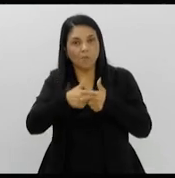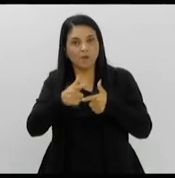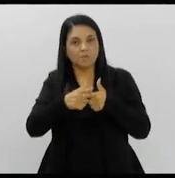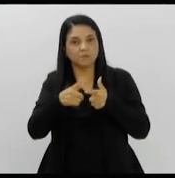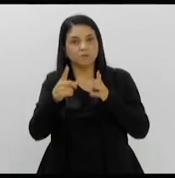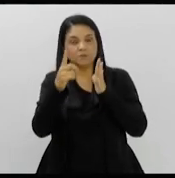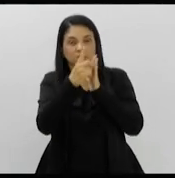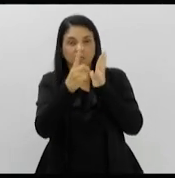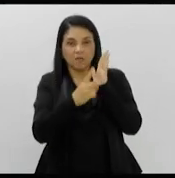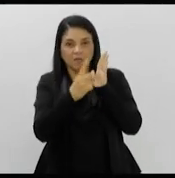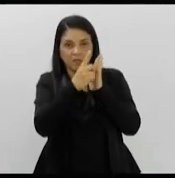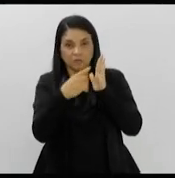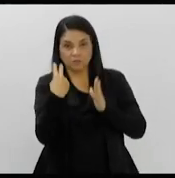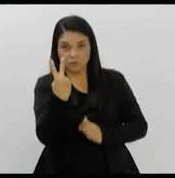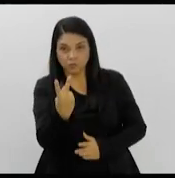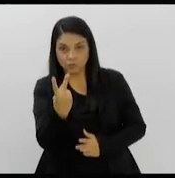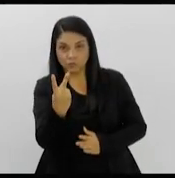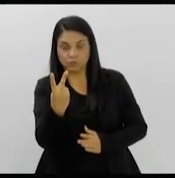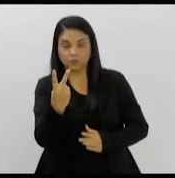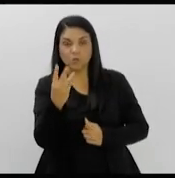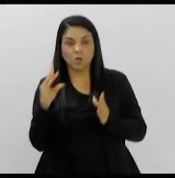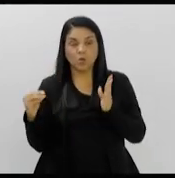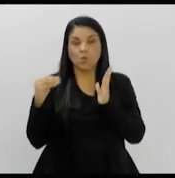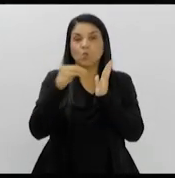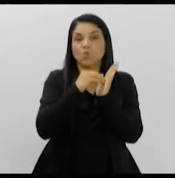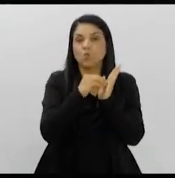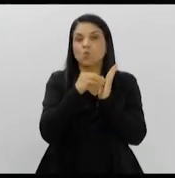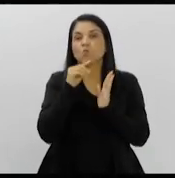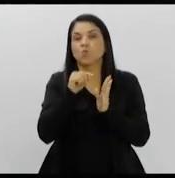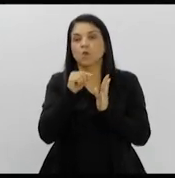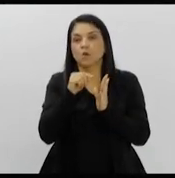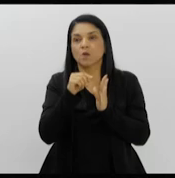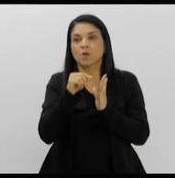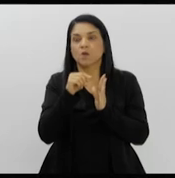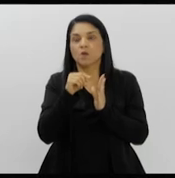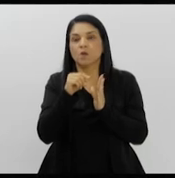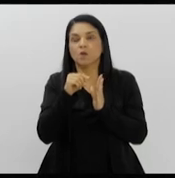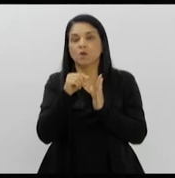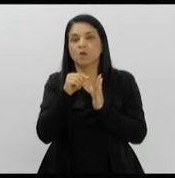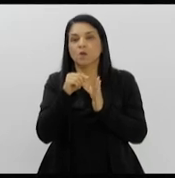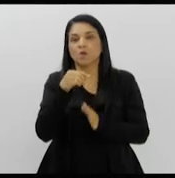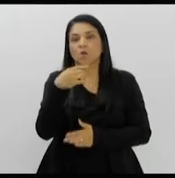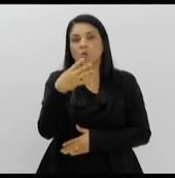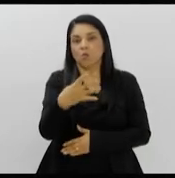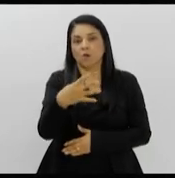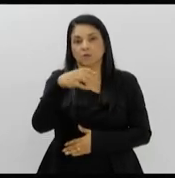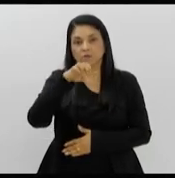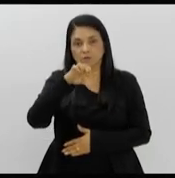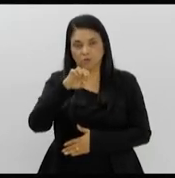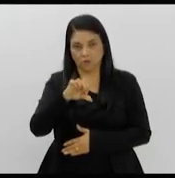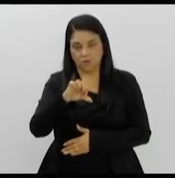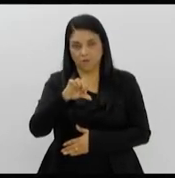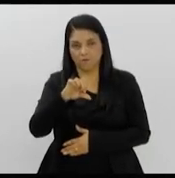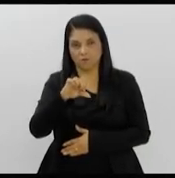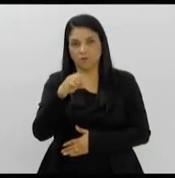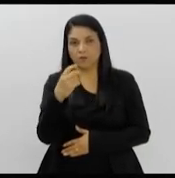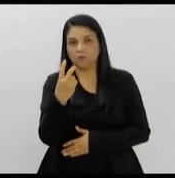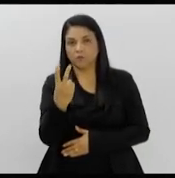seguinte ele colocou que o decreto seguinte que é o 49